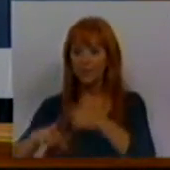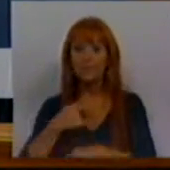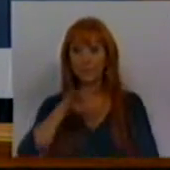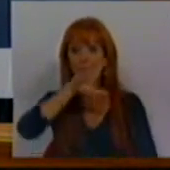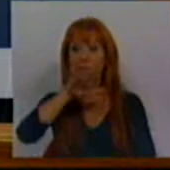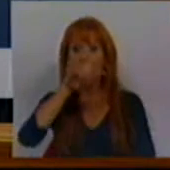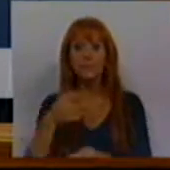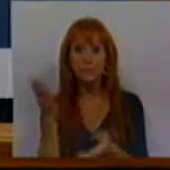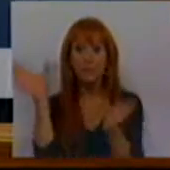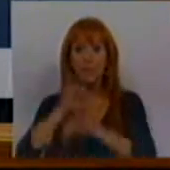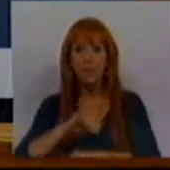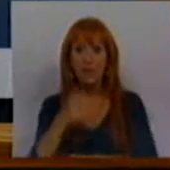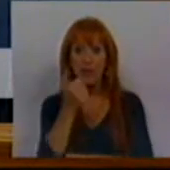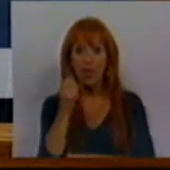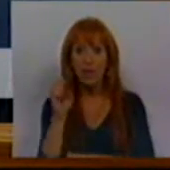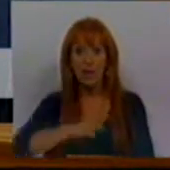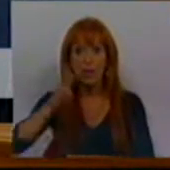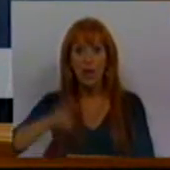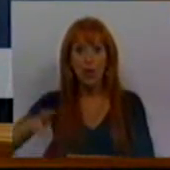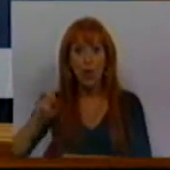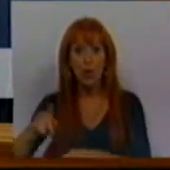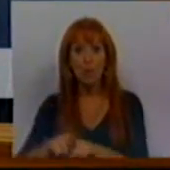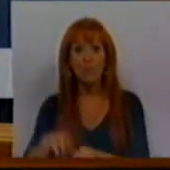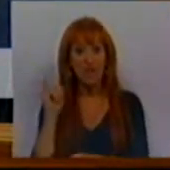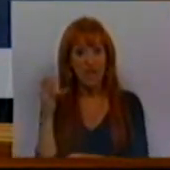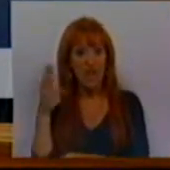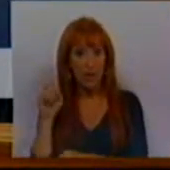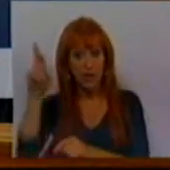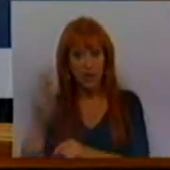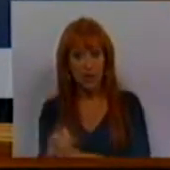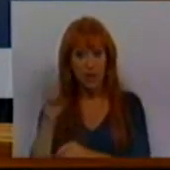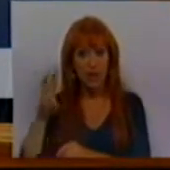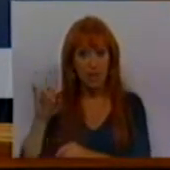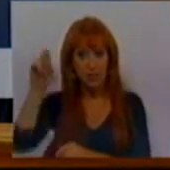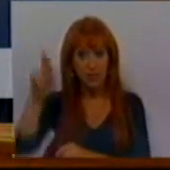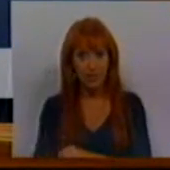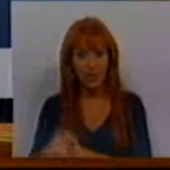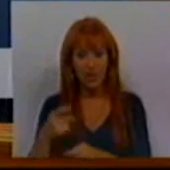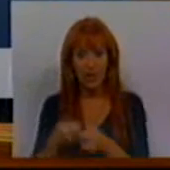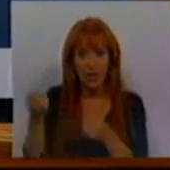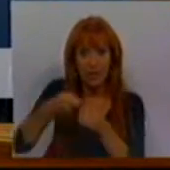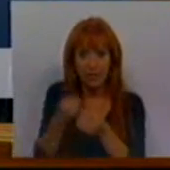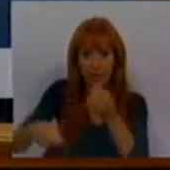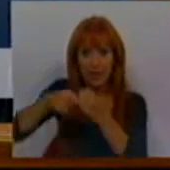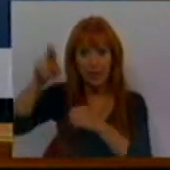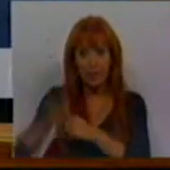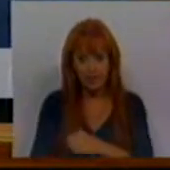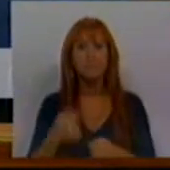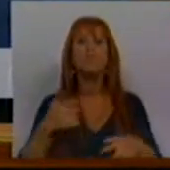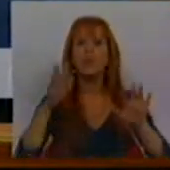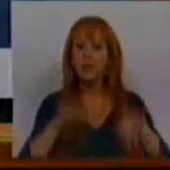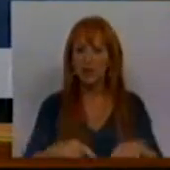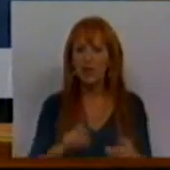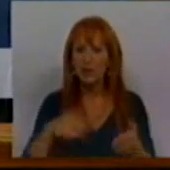às famílias mais de 50 milhões de euros, descendo o IRS, descendo o IMI, descendo a derrama. E termino